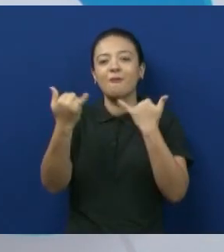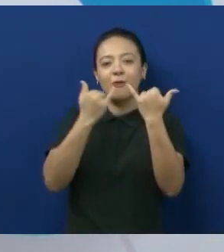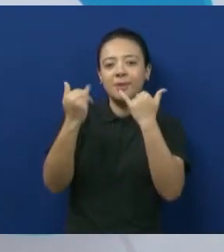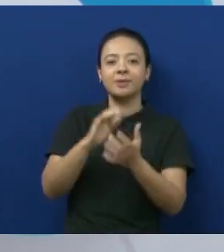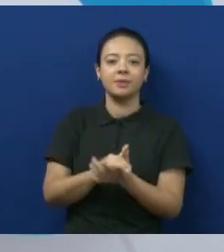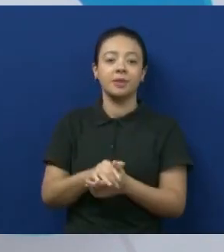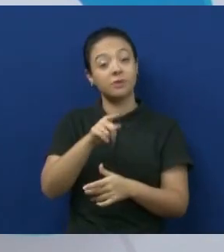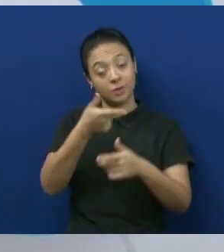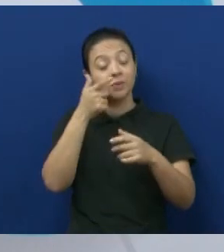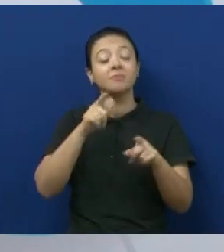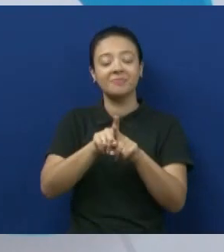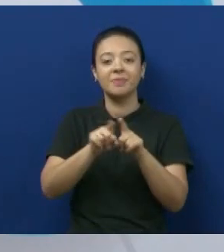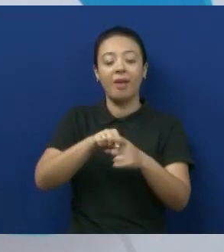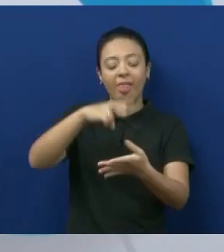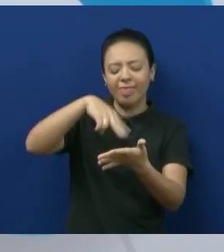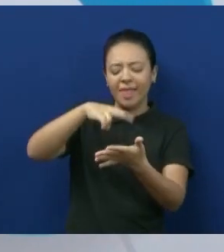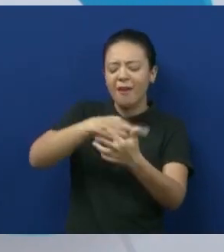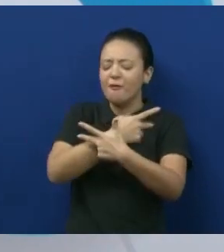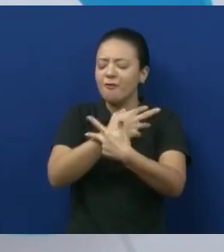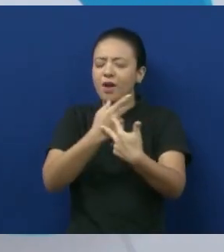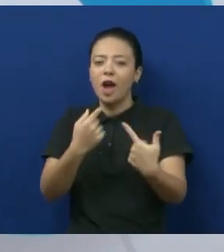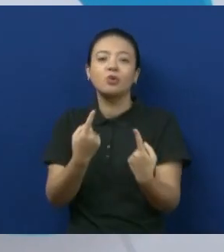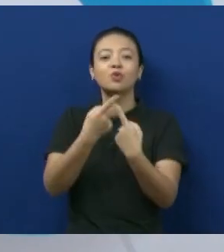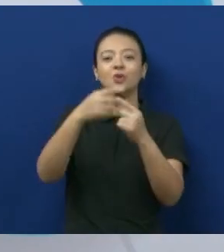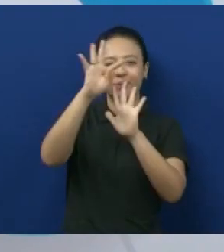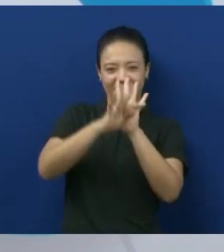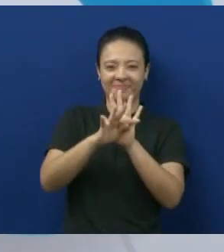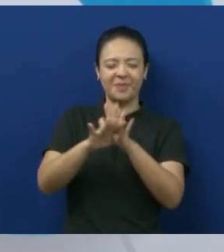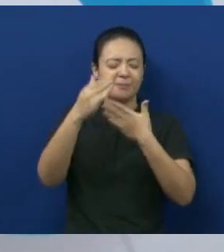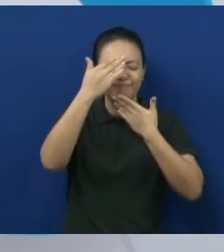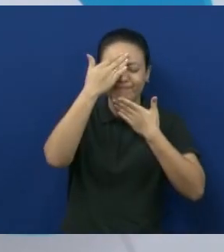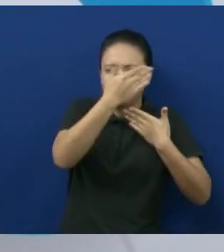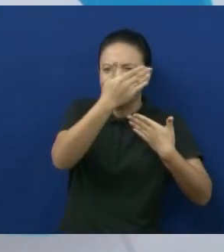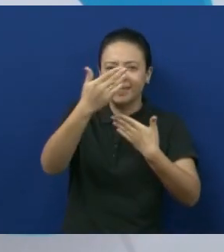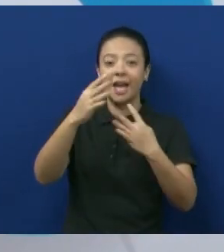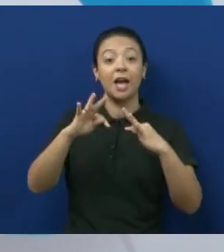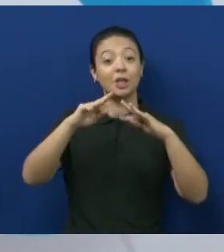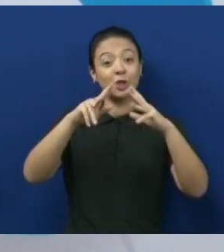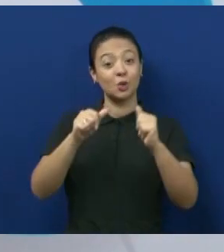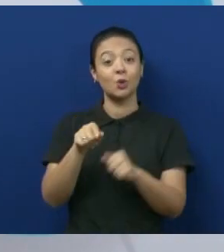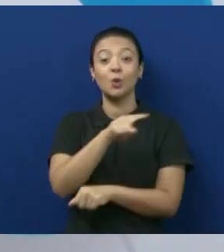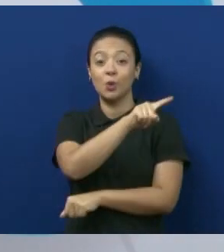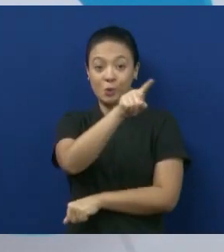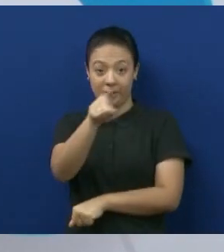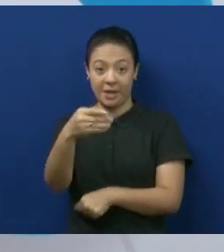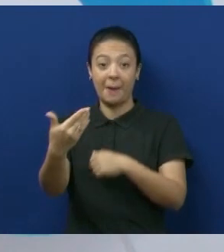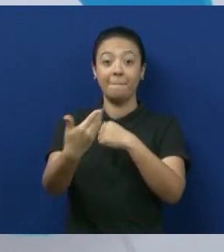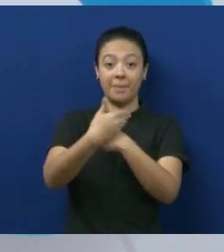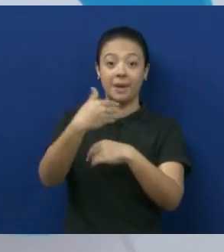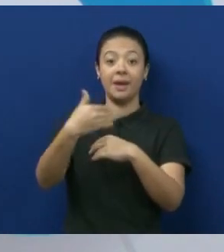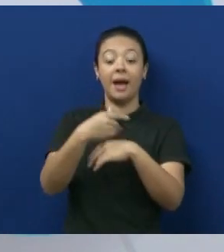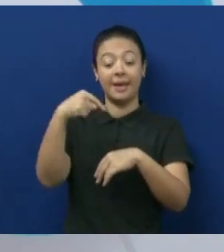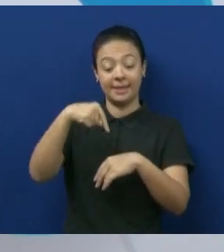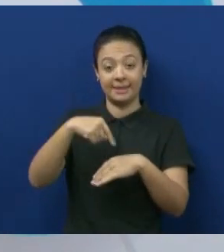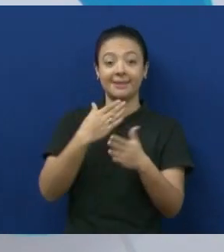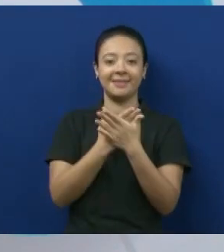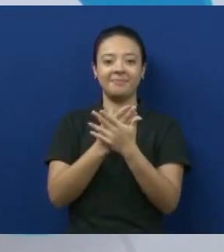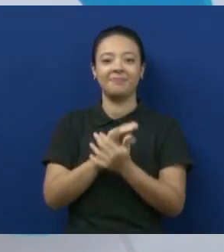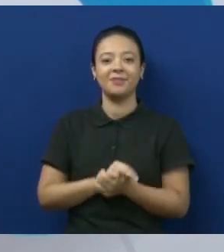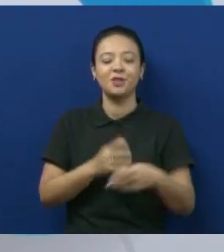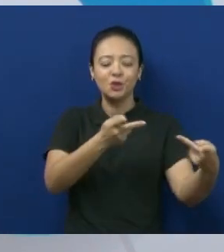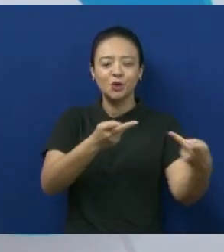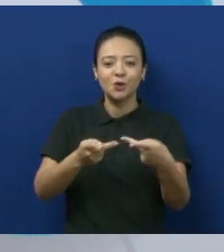o hipérbato. Ela consiste na inversão sintática dos termos da oração. Nós sabemos que os termos da oração é composto